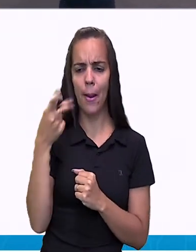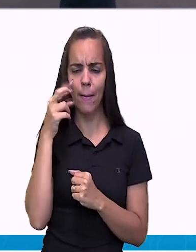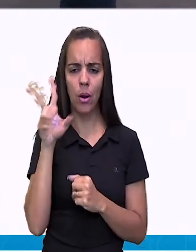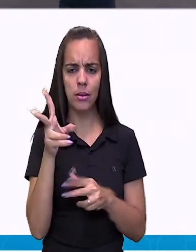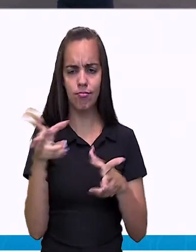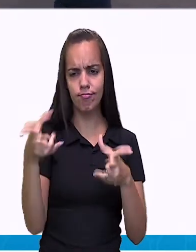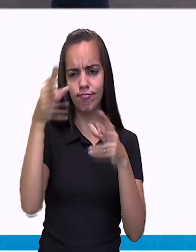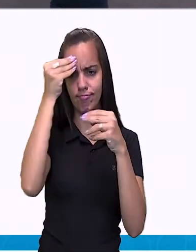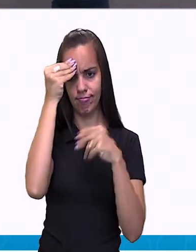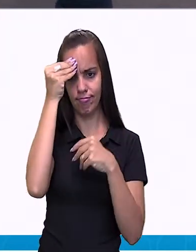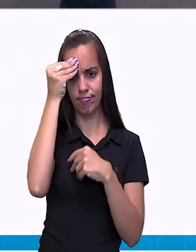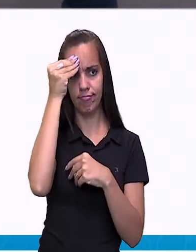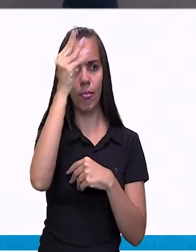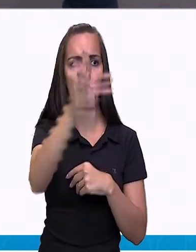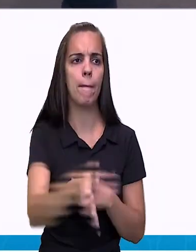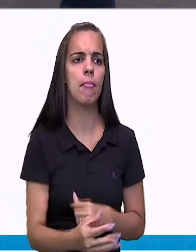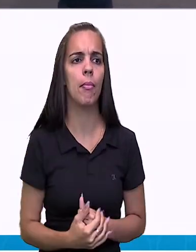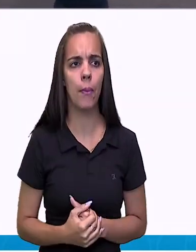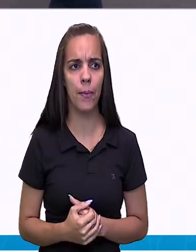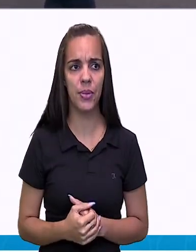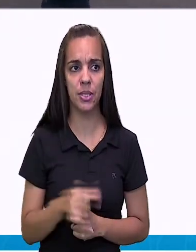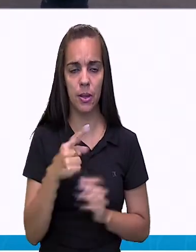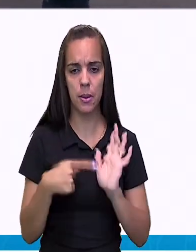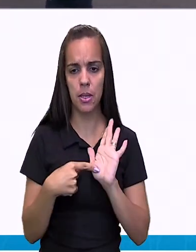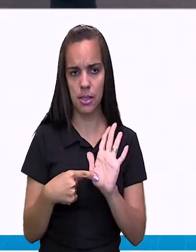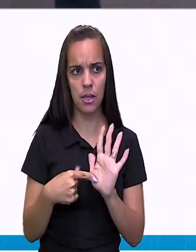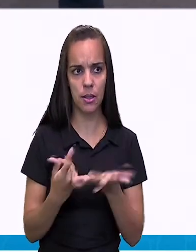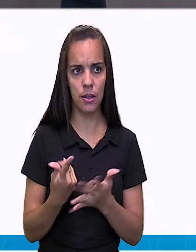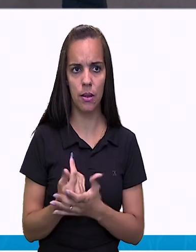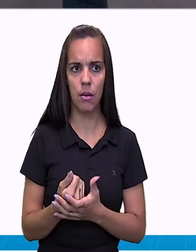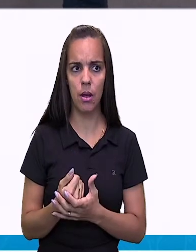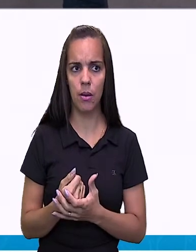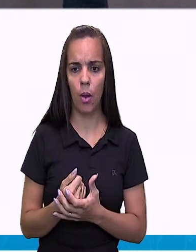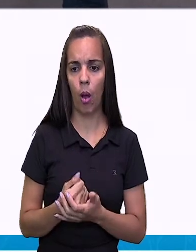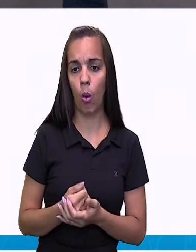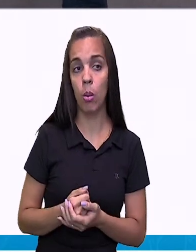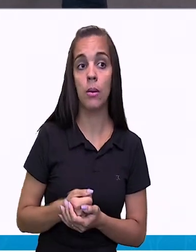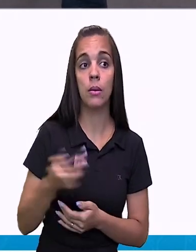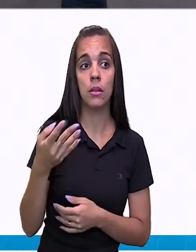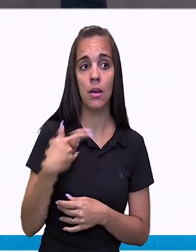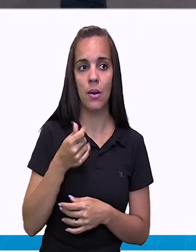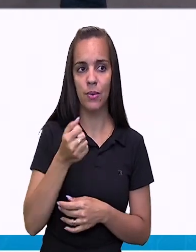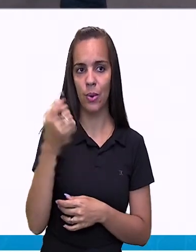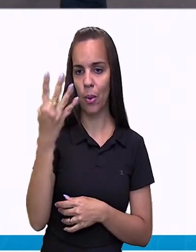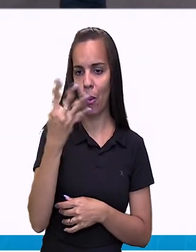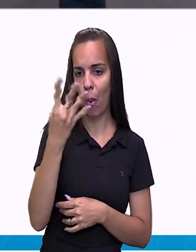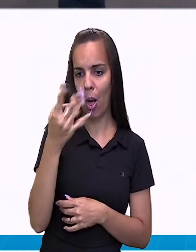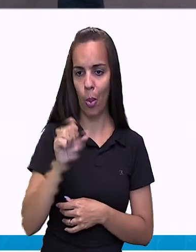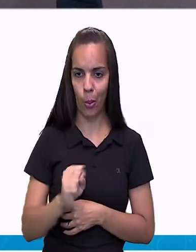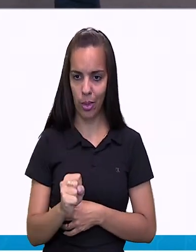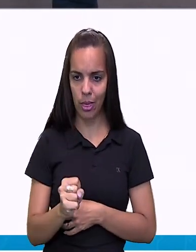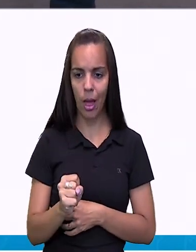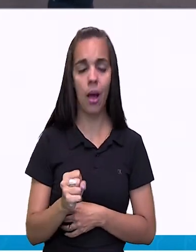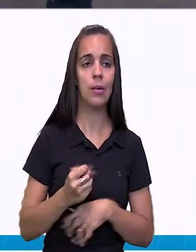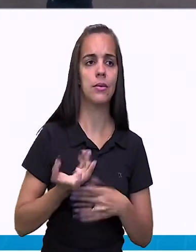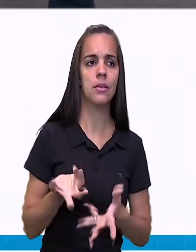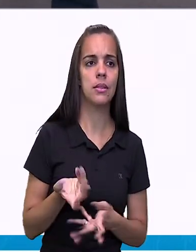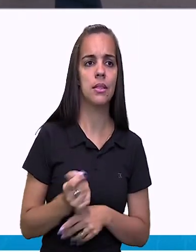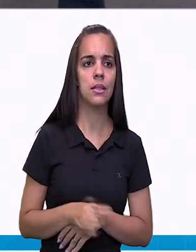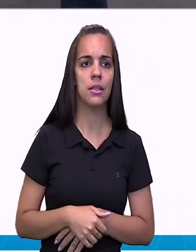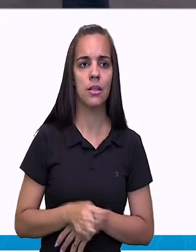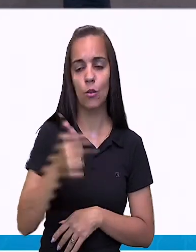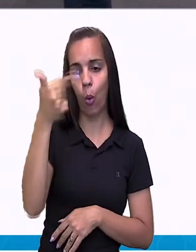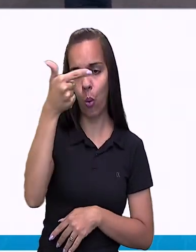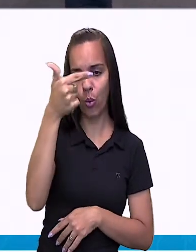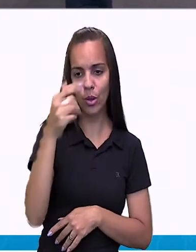assim, então? Ó, eu digo, por exemplo, que é 4, ó, 4/8, não é mesmo? Eu posso